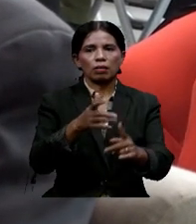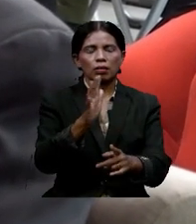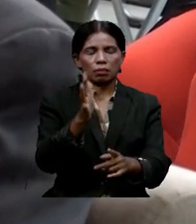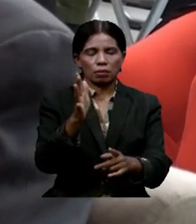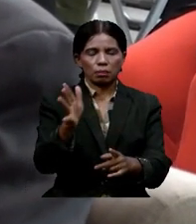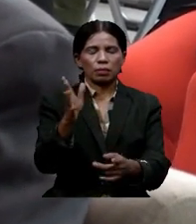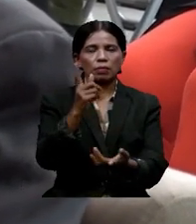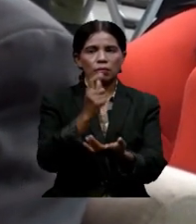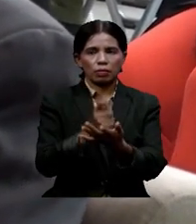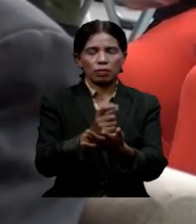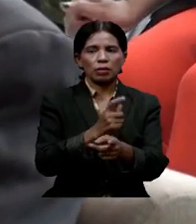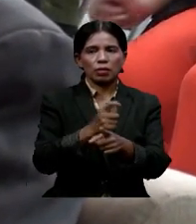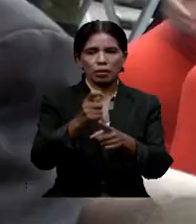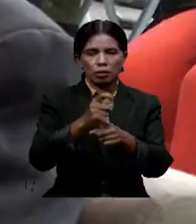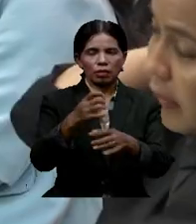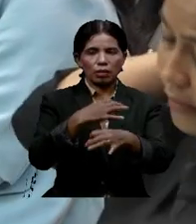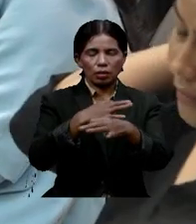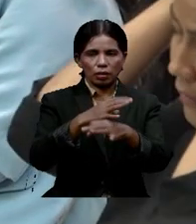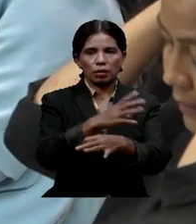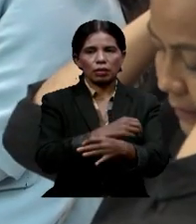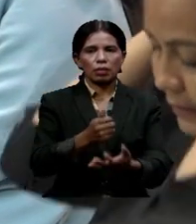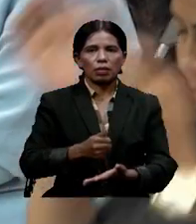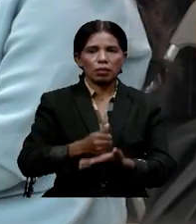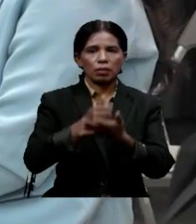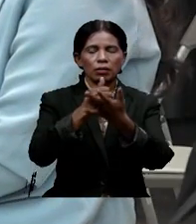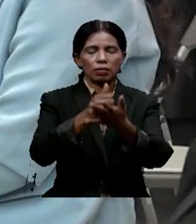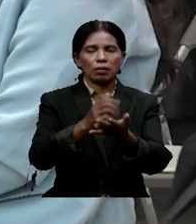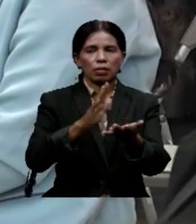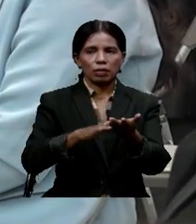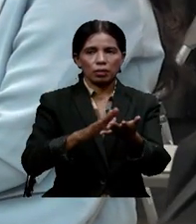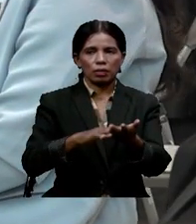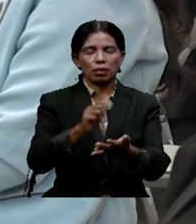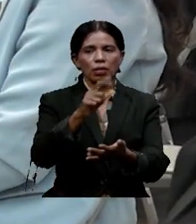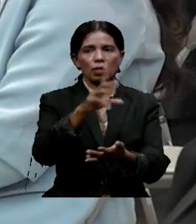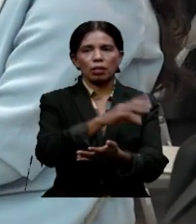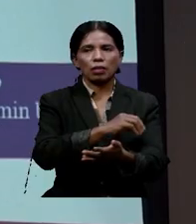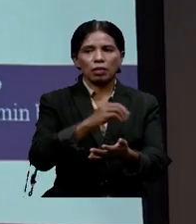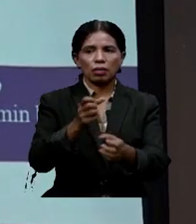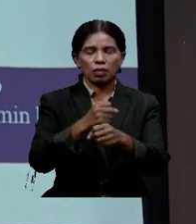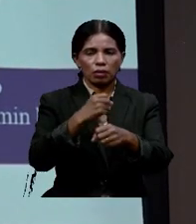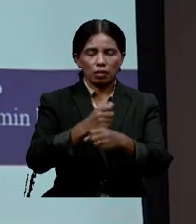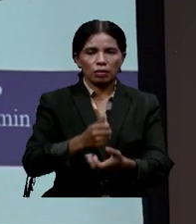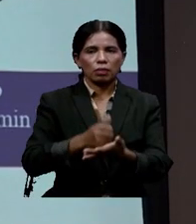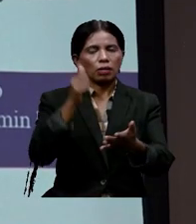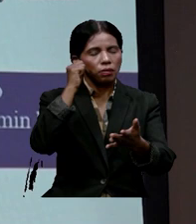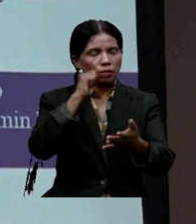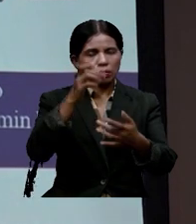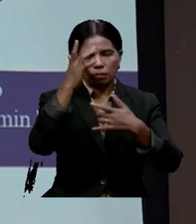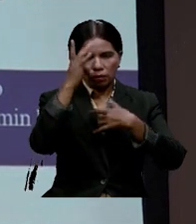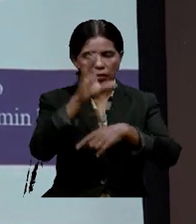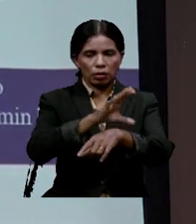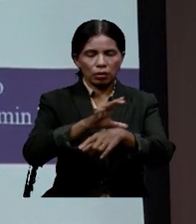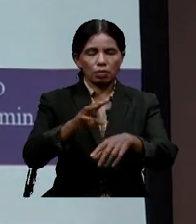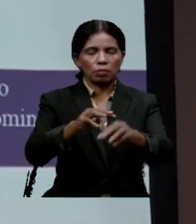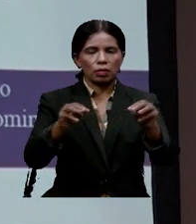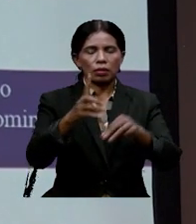o rihalo treinamento no manutenção no apoio mos a Fundação Alola o reconstruir centro apoio afeto a cancro e a município de Li